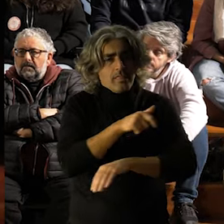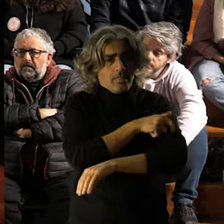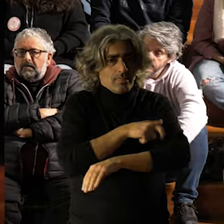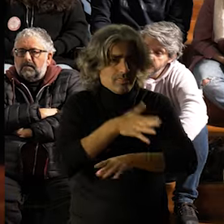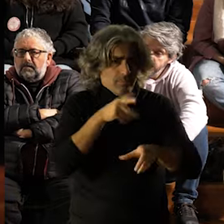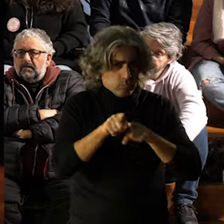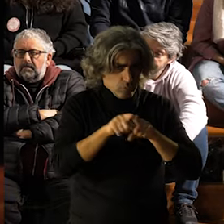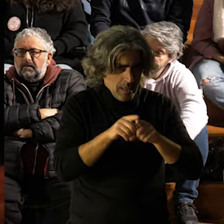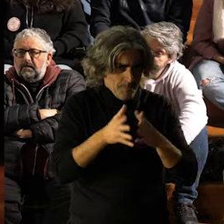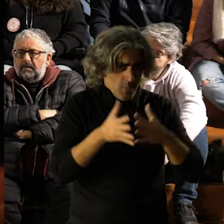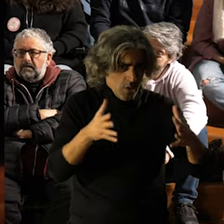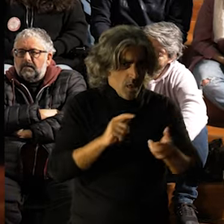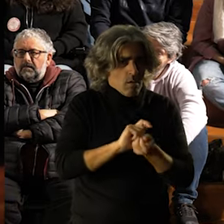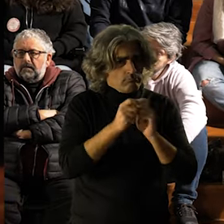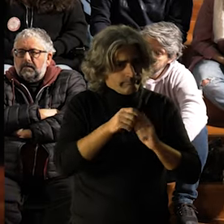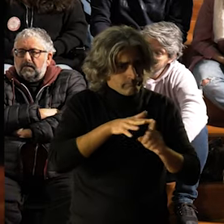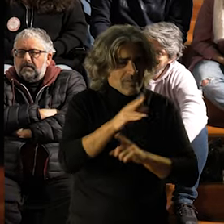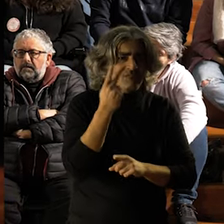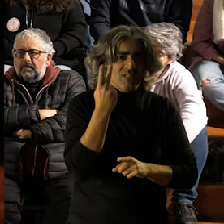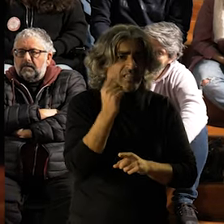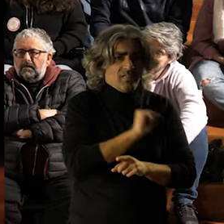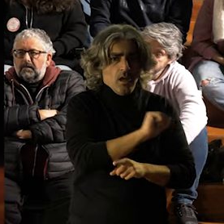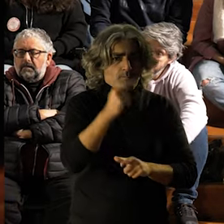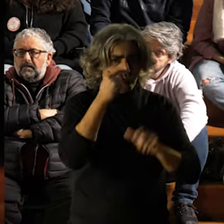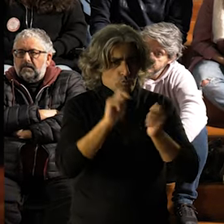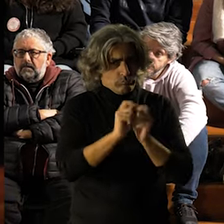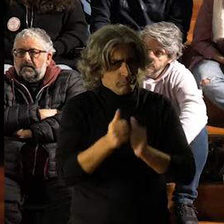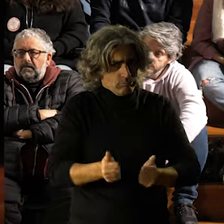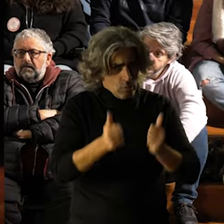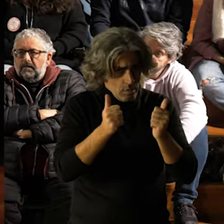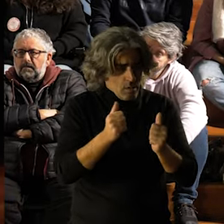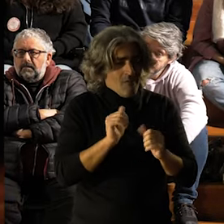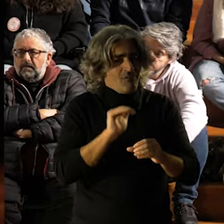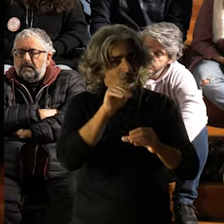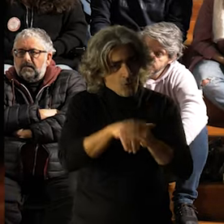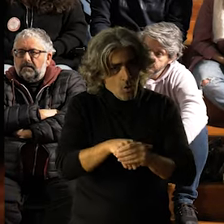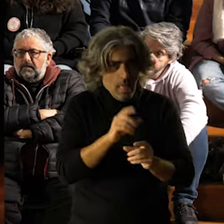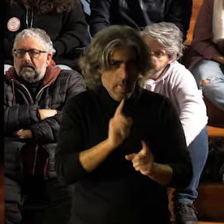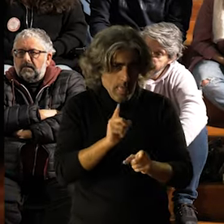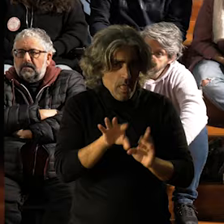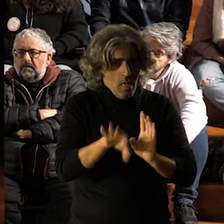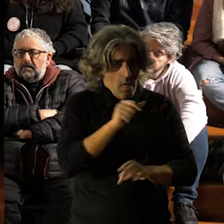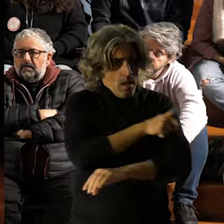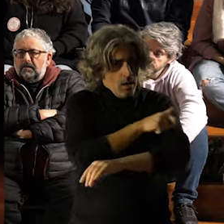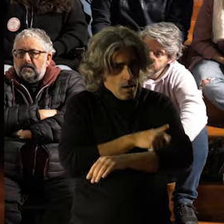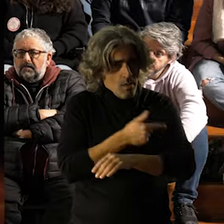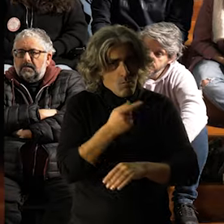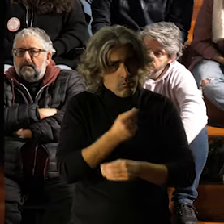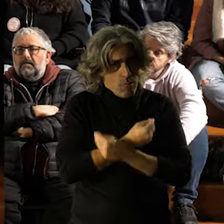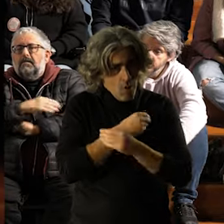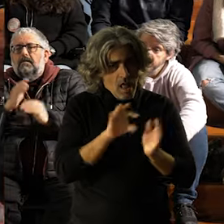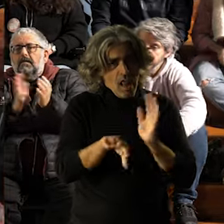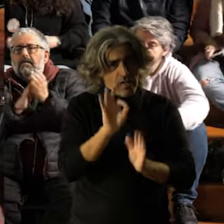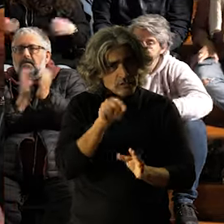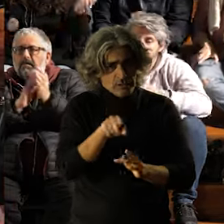uma maioria que muda a vida das pessoas. O voto que serve é o voto que elege. E o voto no Bloco de Esquerda é o voto